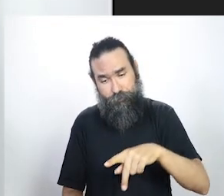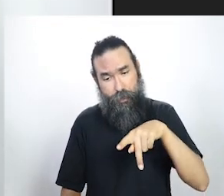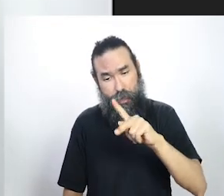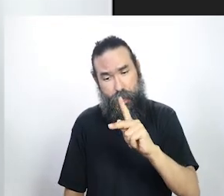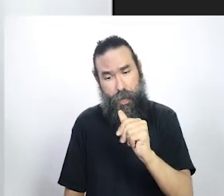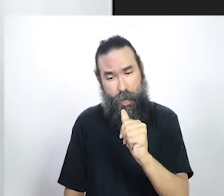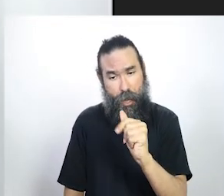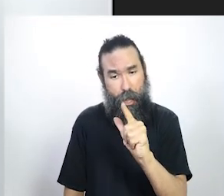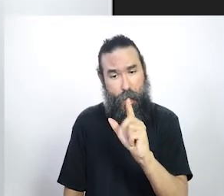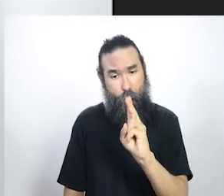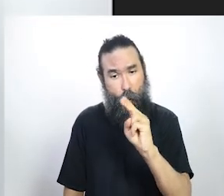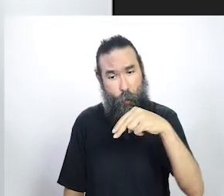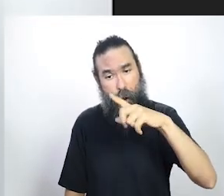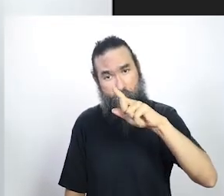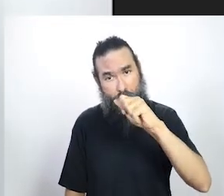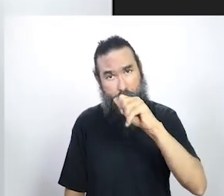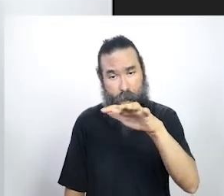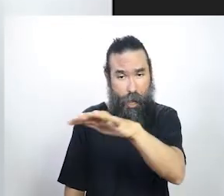Cavalcante.